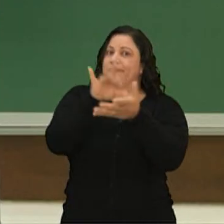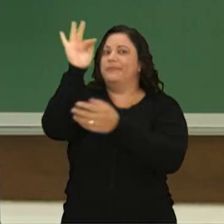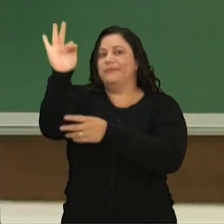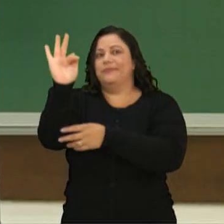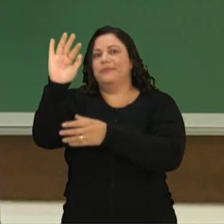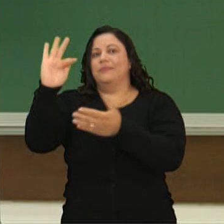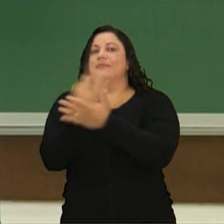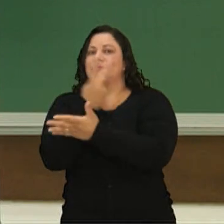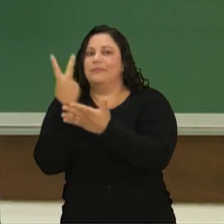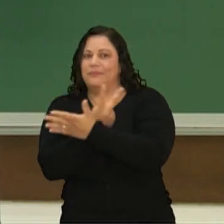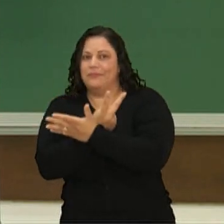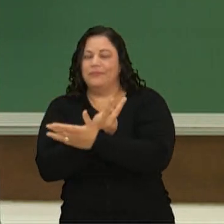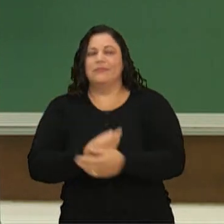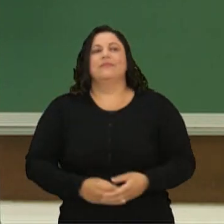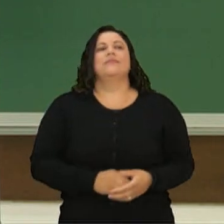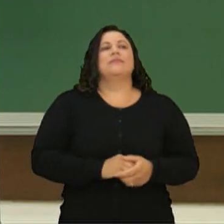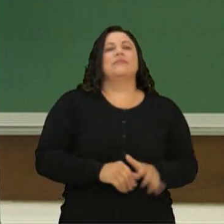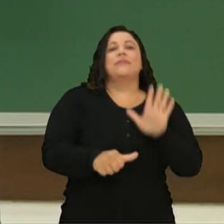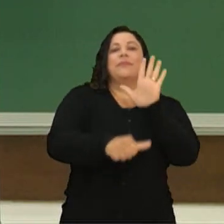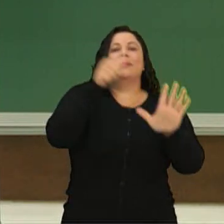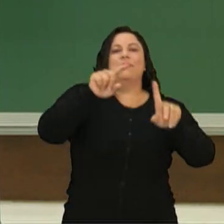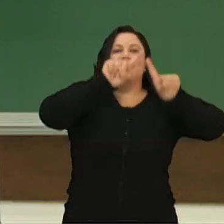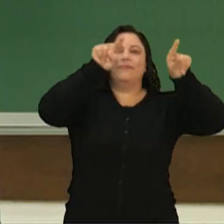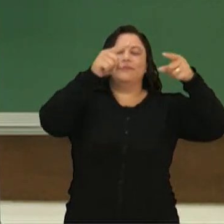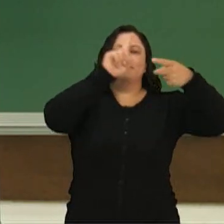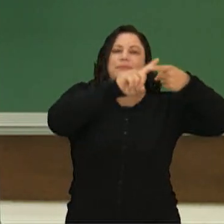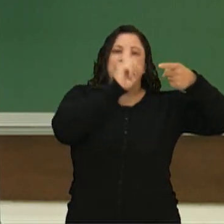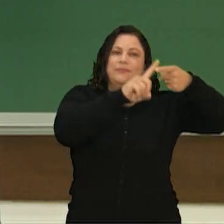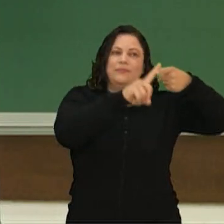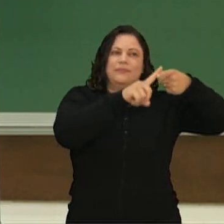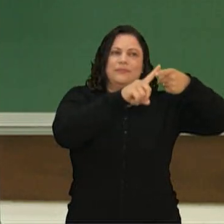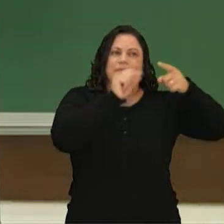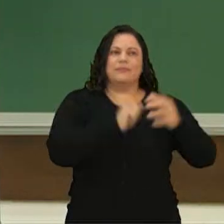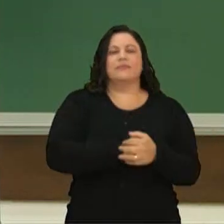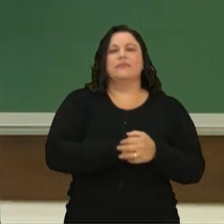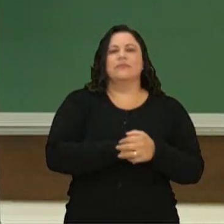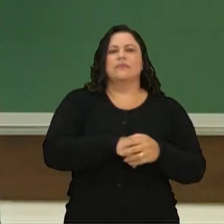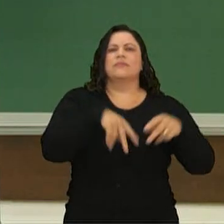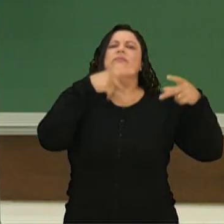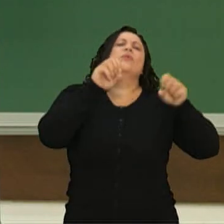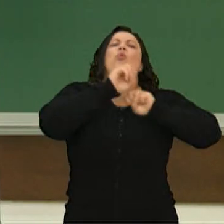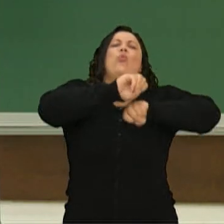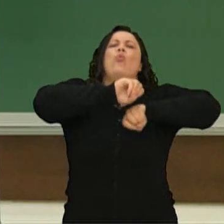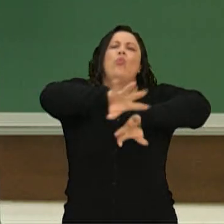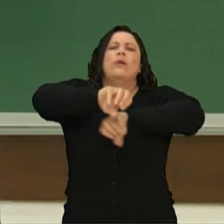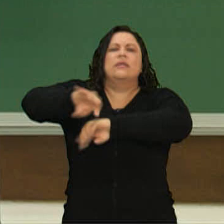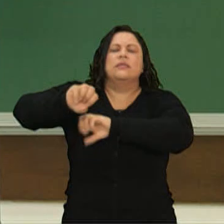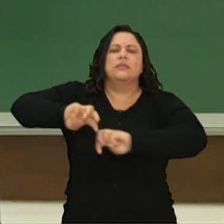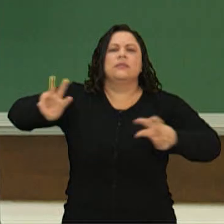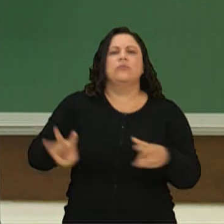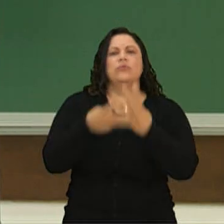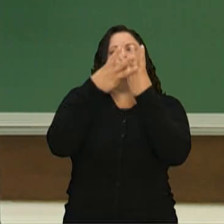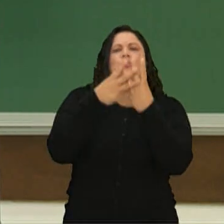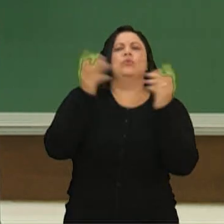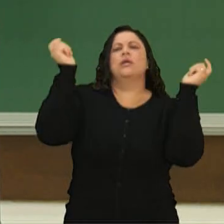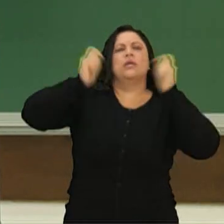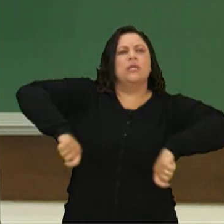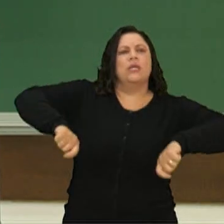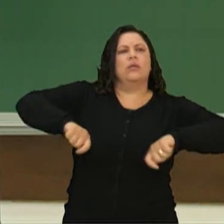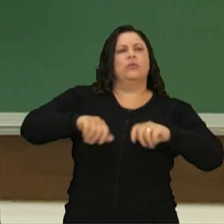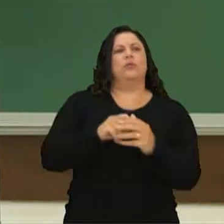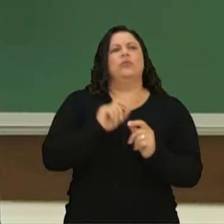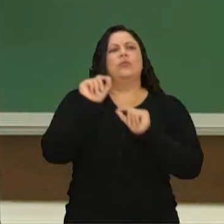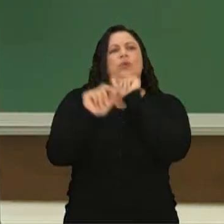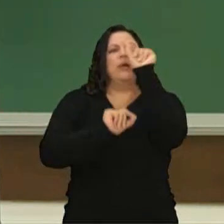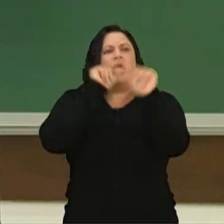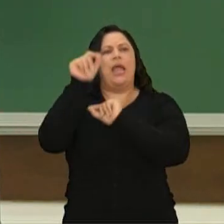para falso. Primeira questão. A grande contribuição do judaísmo é a concepção de Deus, pois,